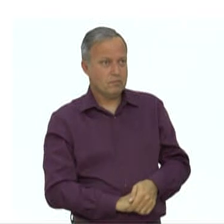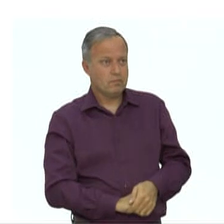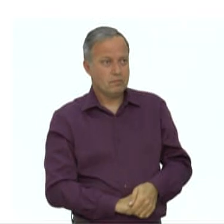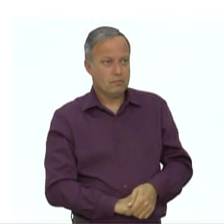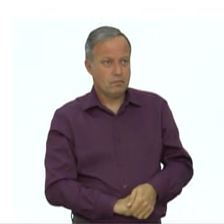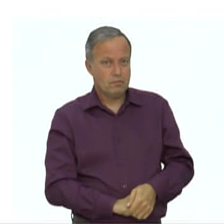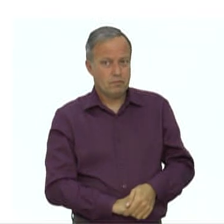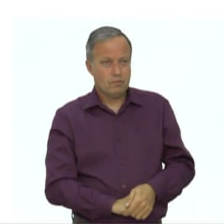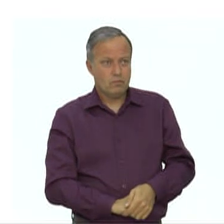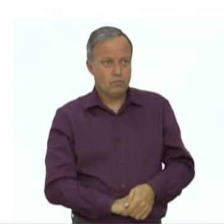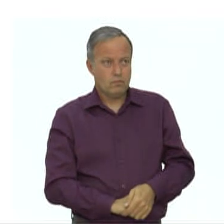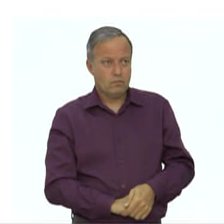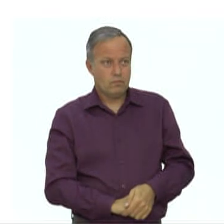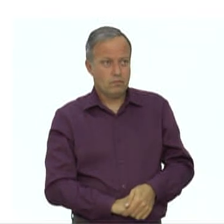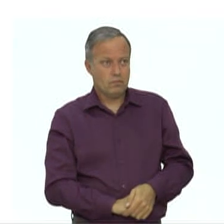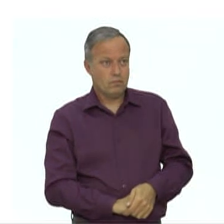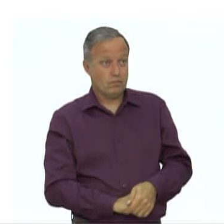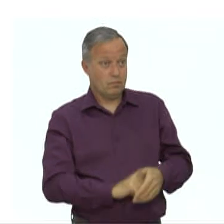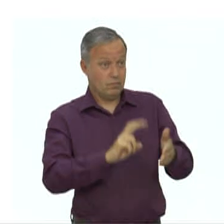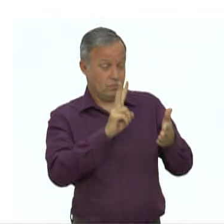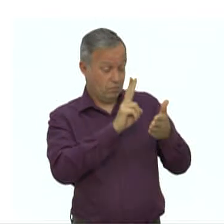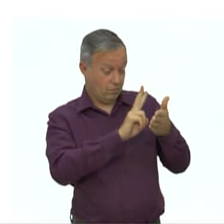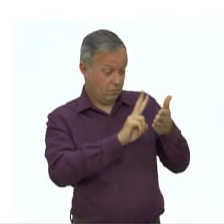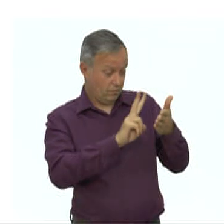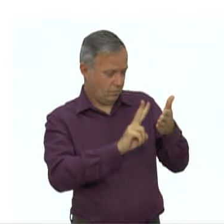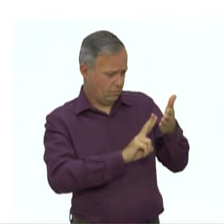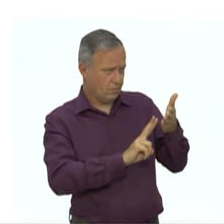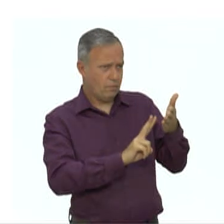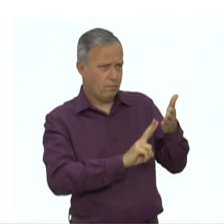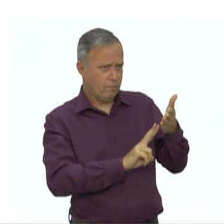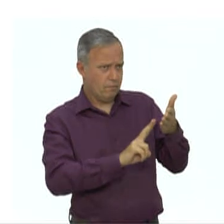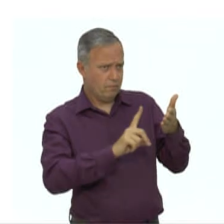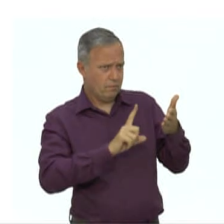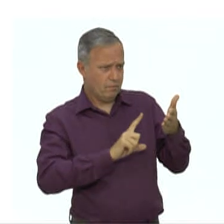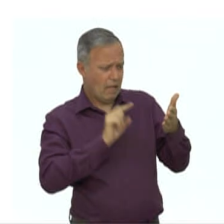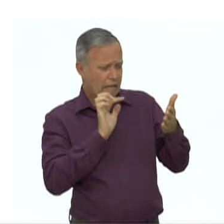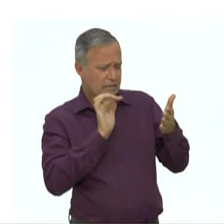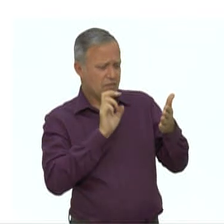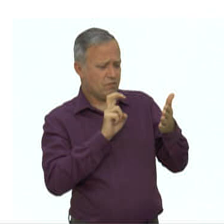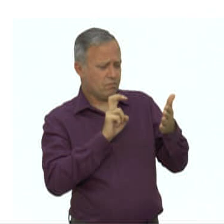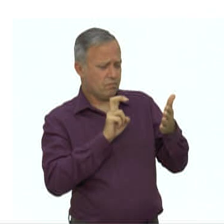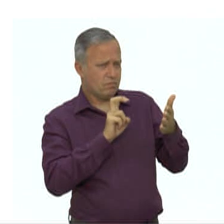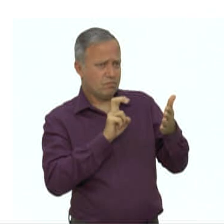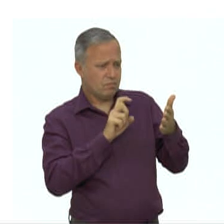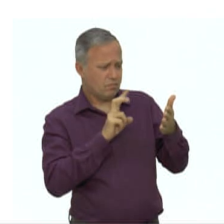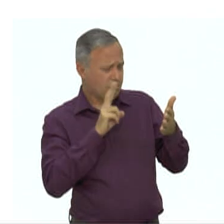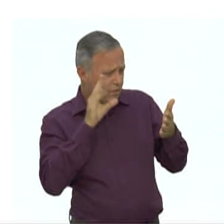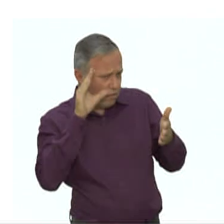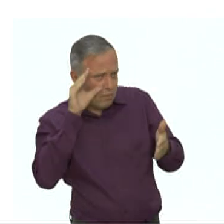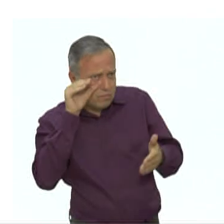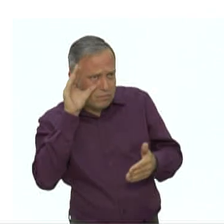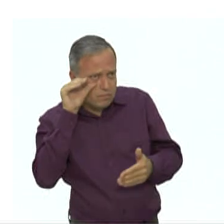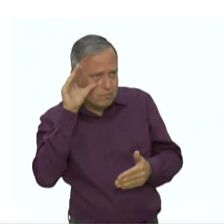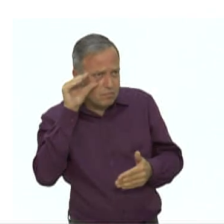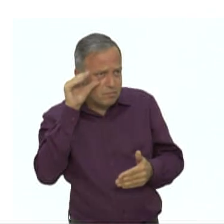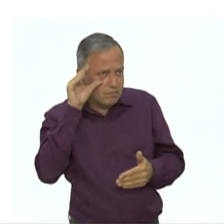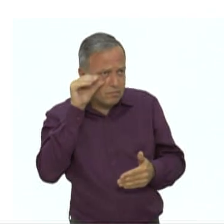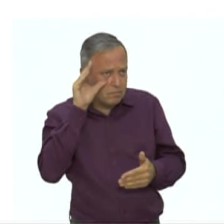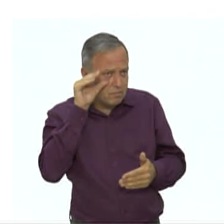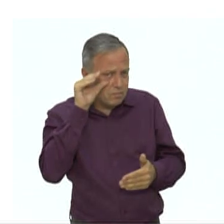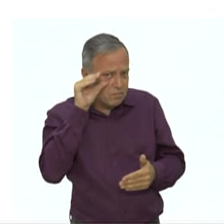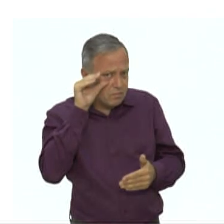Averiguar. Lê el fragmento picado por la curiosidad. Observe